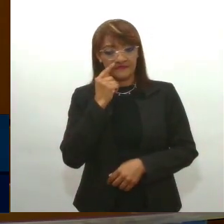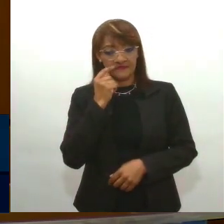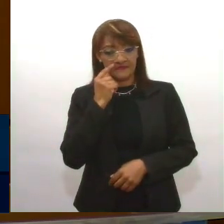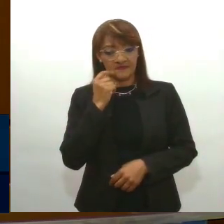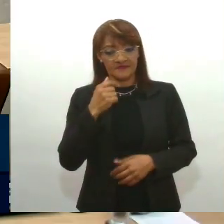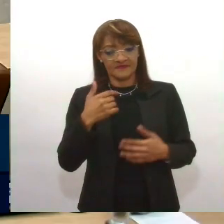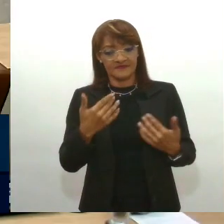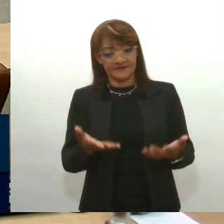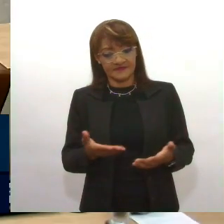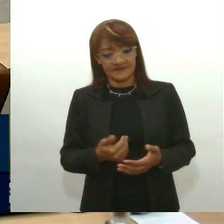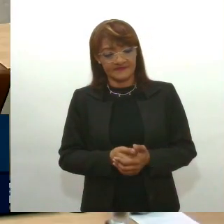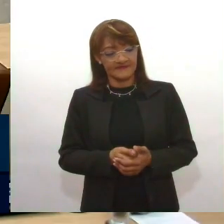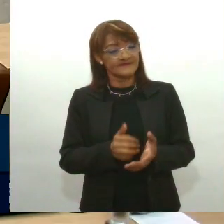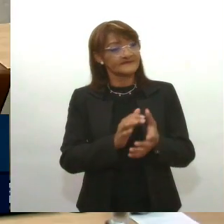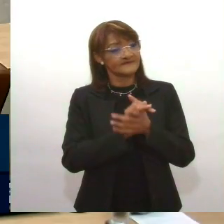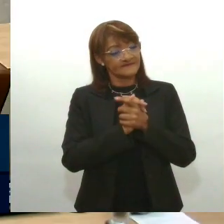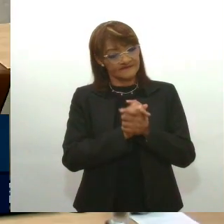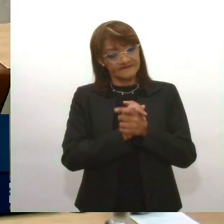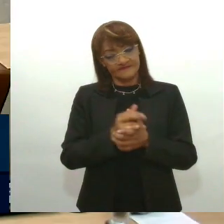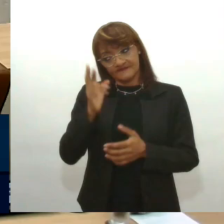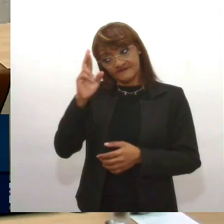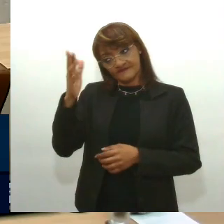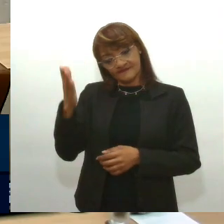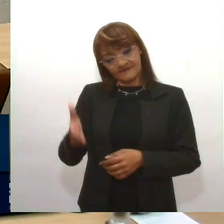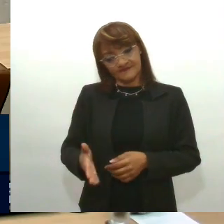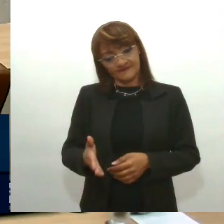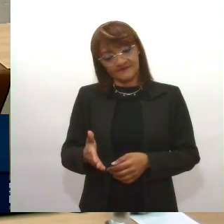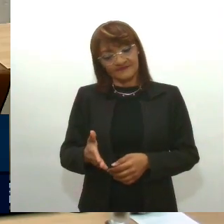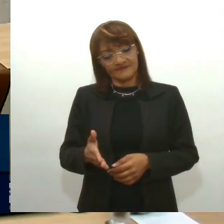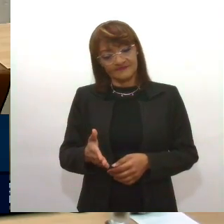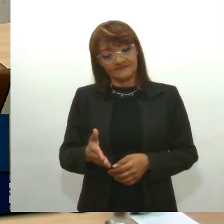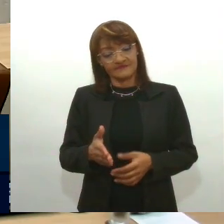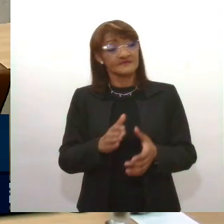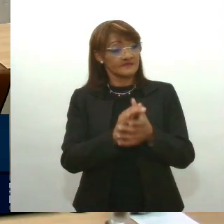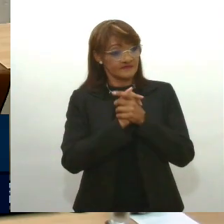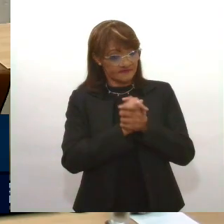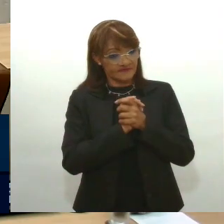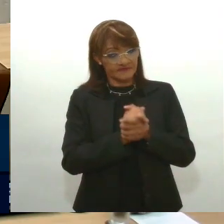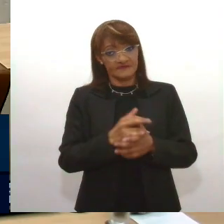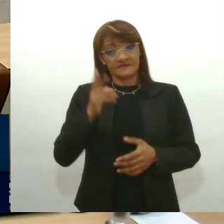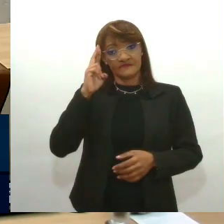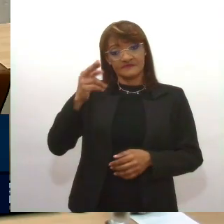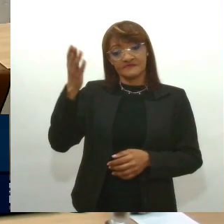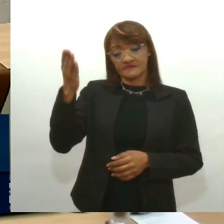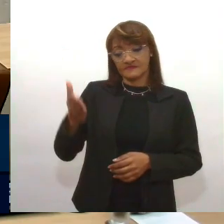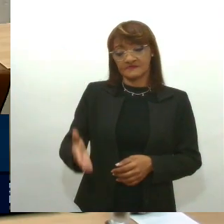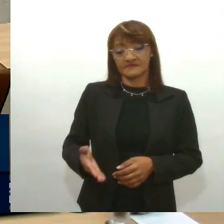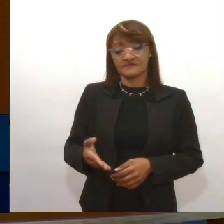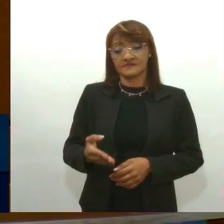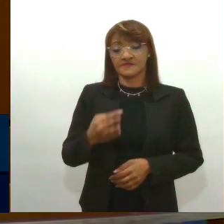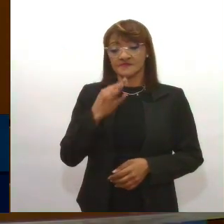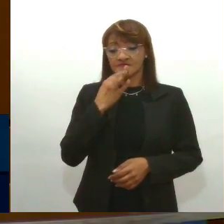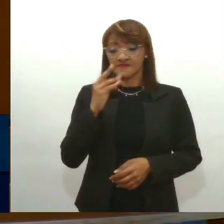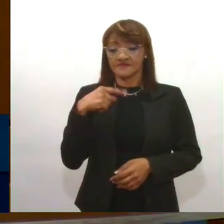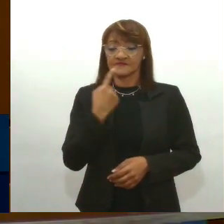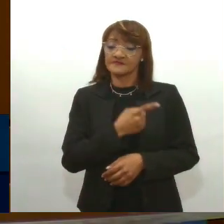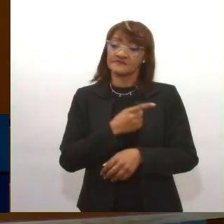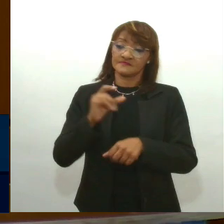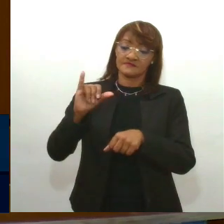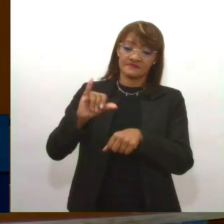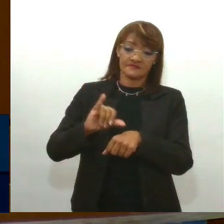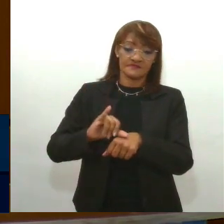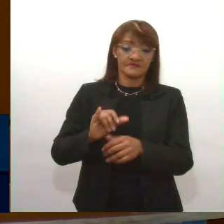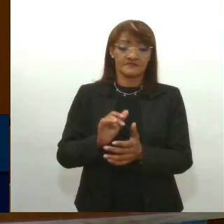vossa pode concluir depor parabenizar a vossa excelência que conhece tão bem nossa capital ao nosso querido Vereador